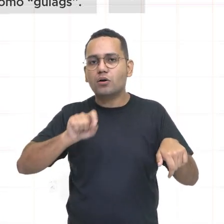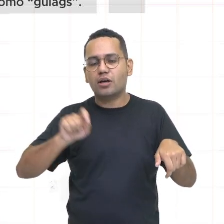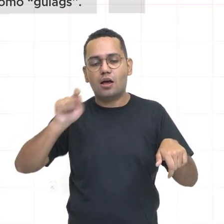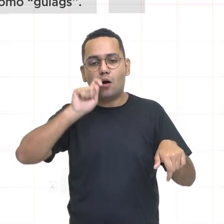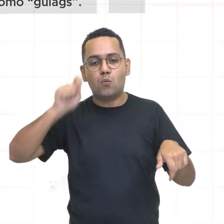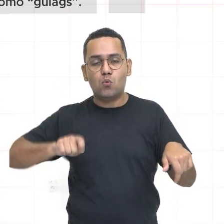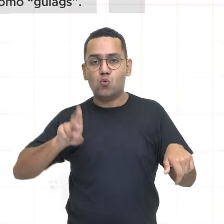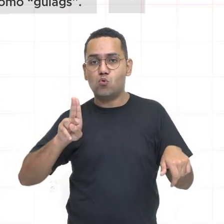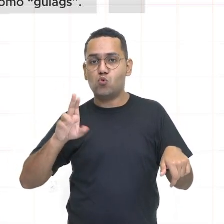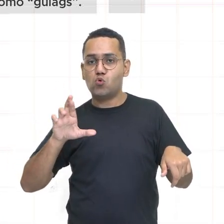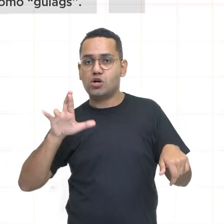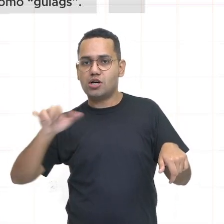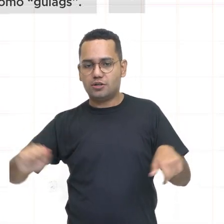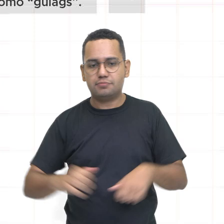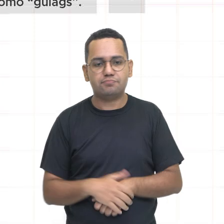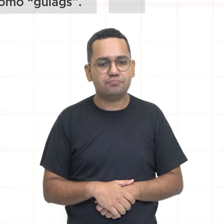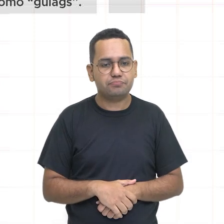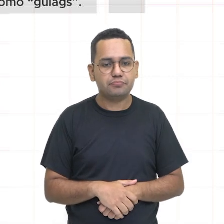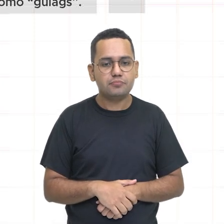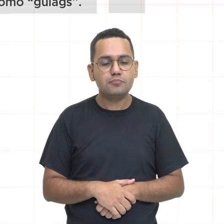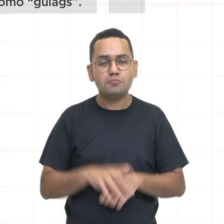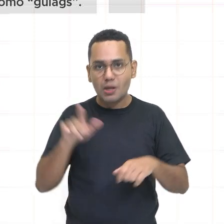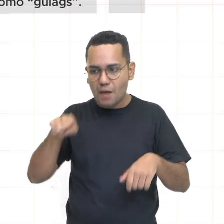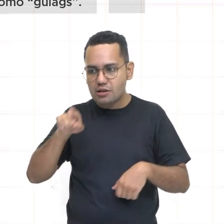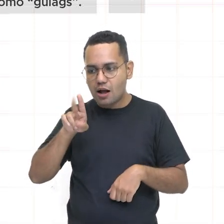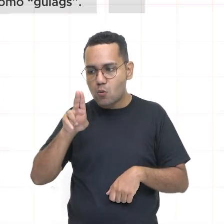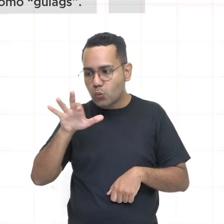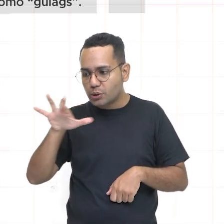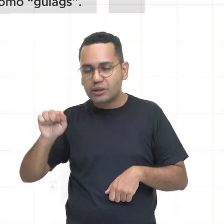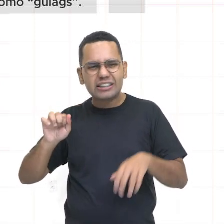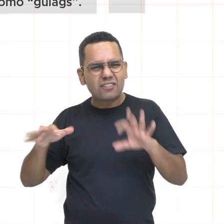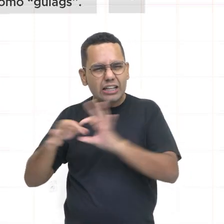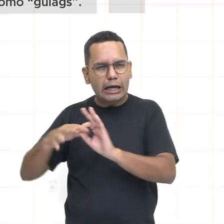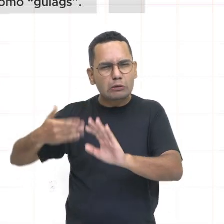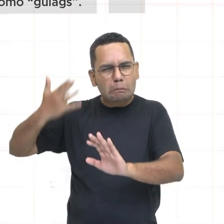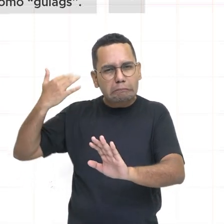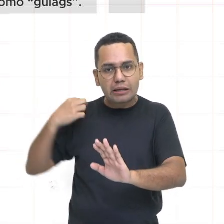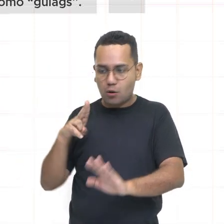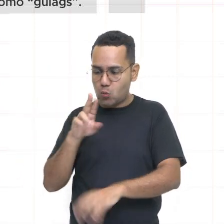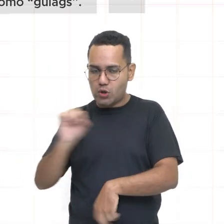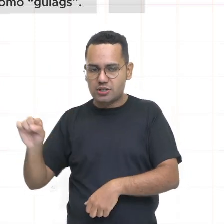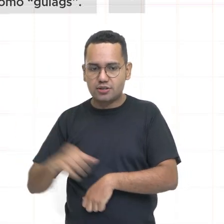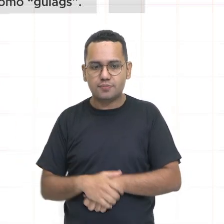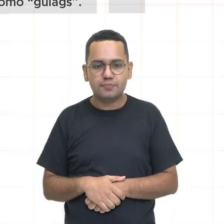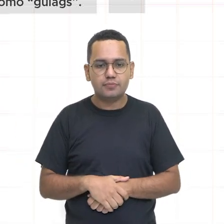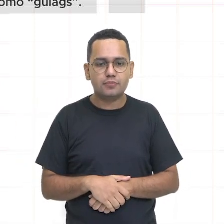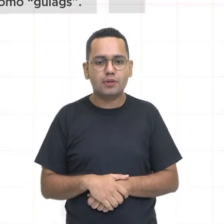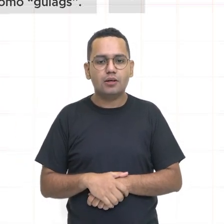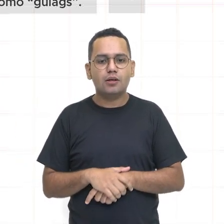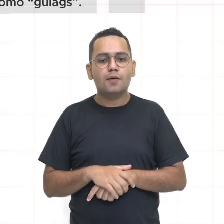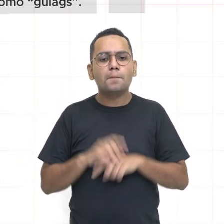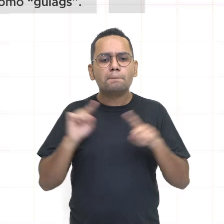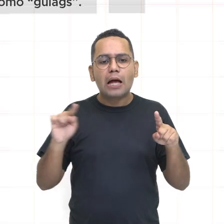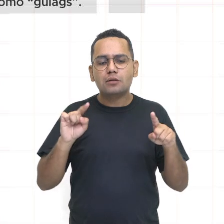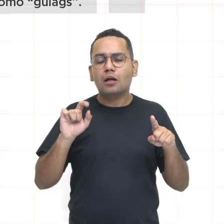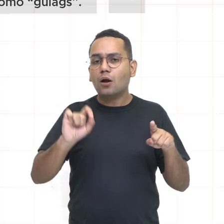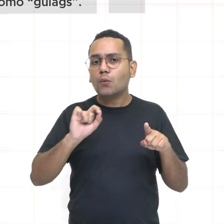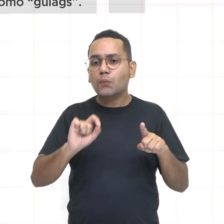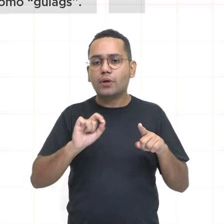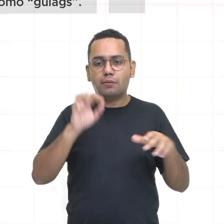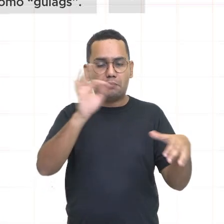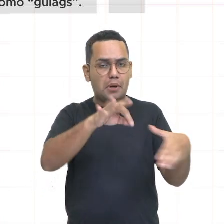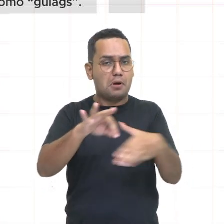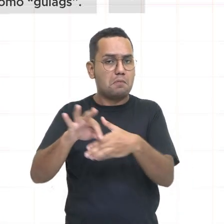Soviética e é conhecida como um grande celeiro europeu, ou seja, havia ali uma grande produção de grãos no início dos anos